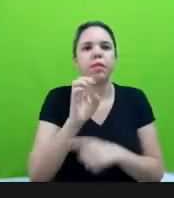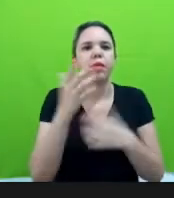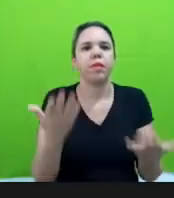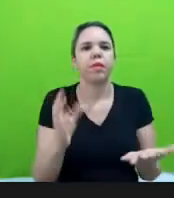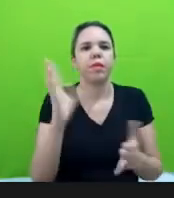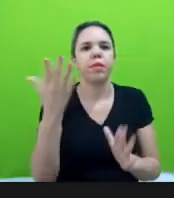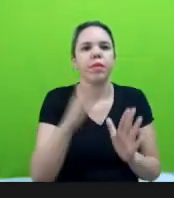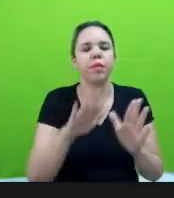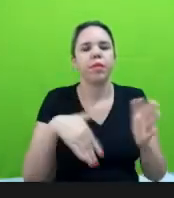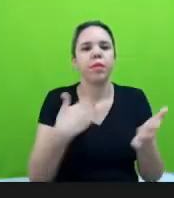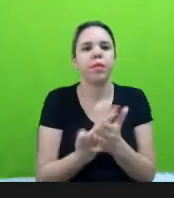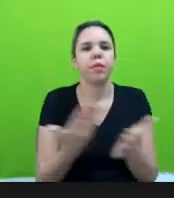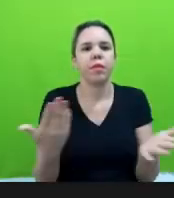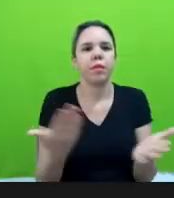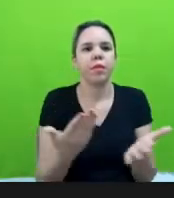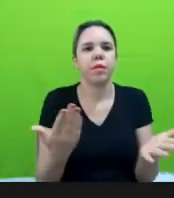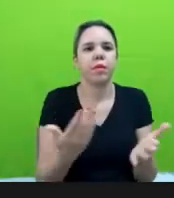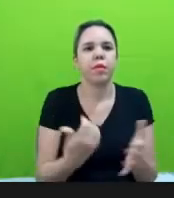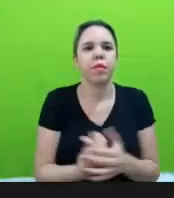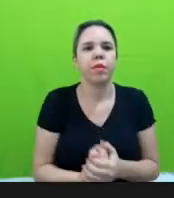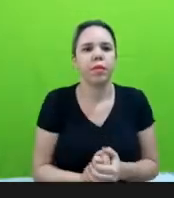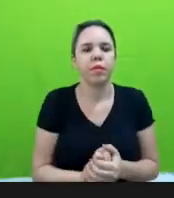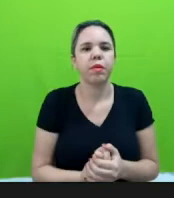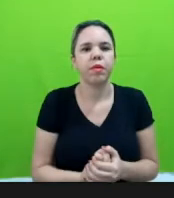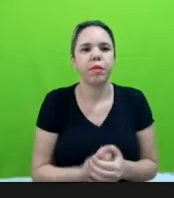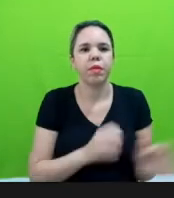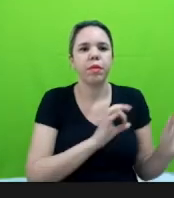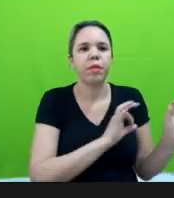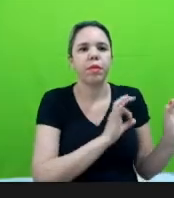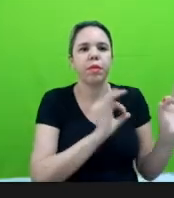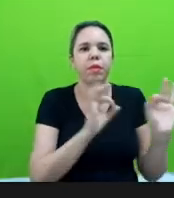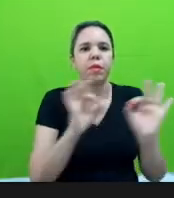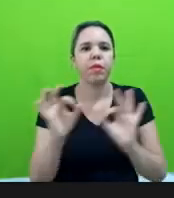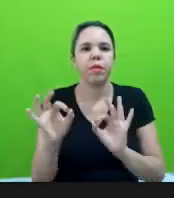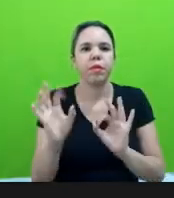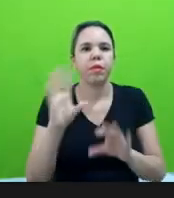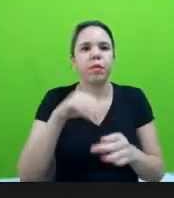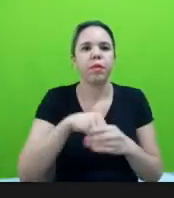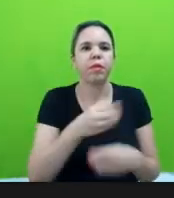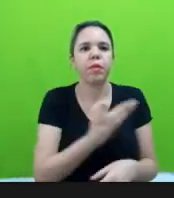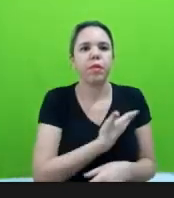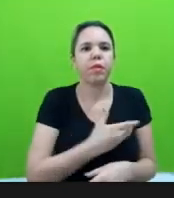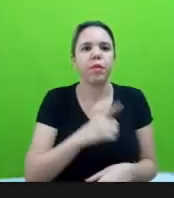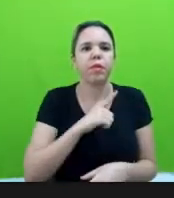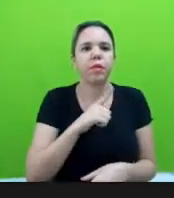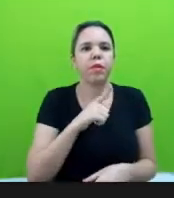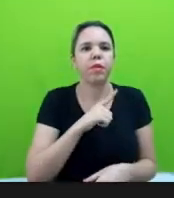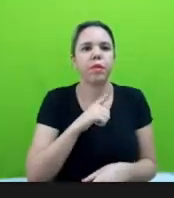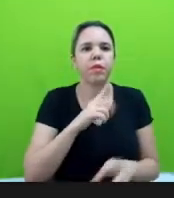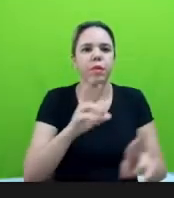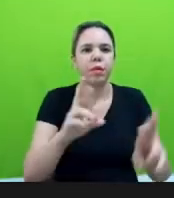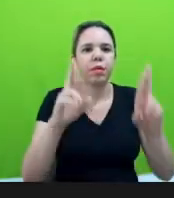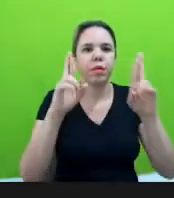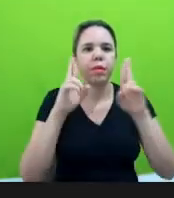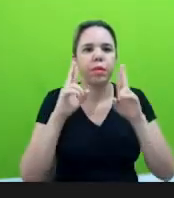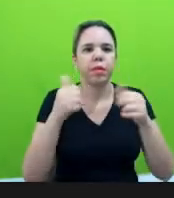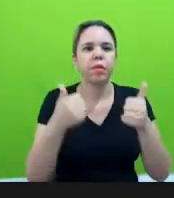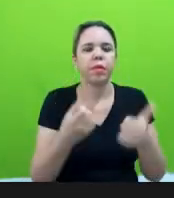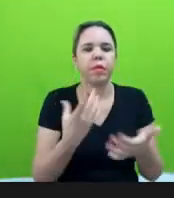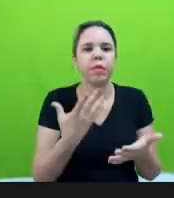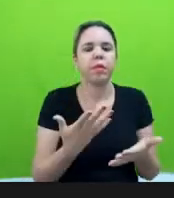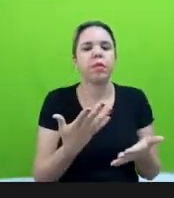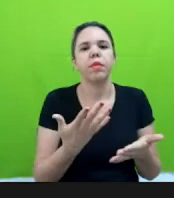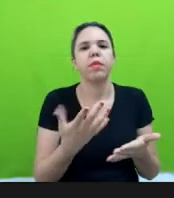hoje também, você que está acompanhando a gente, de dentro de um governo ter órgãos que respeitam muito bem, cumprem fielmente a